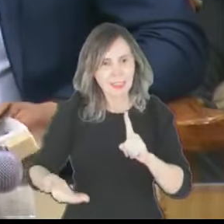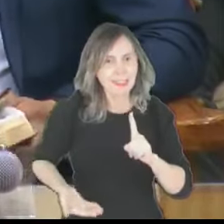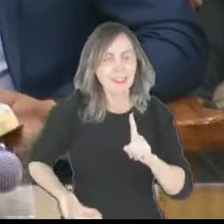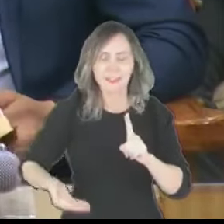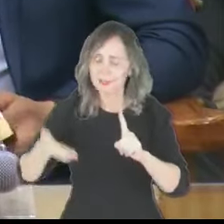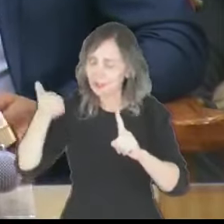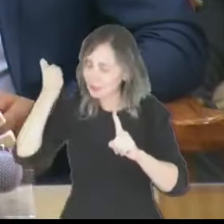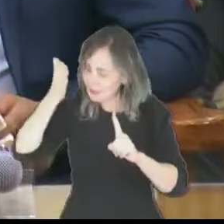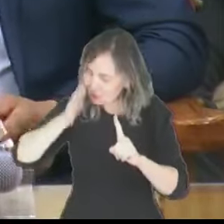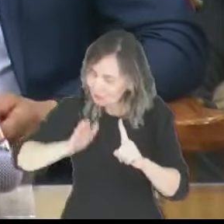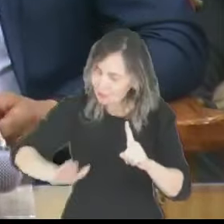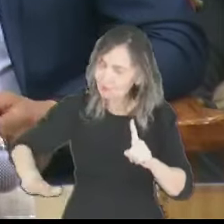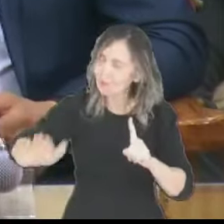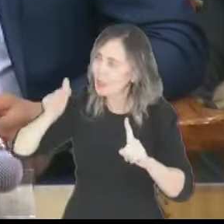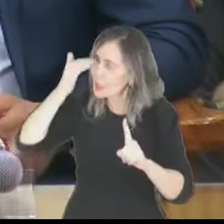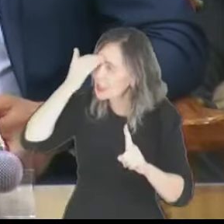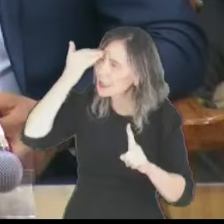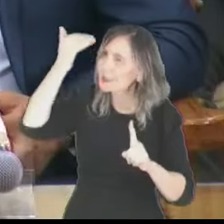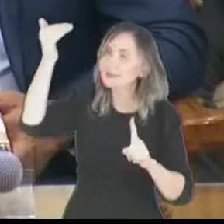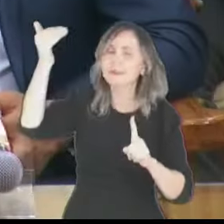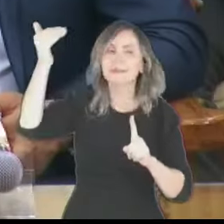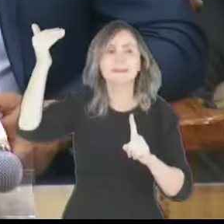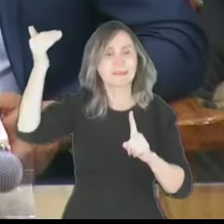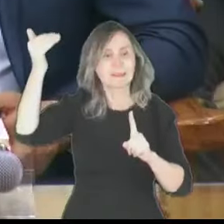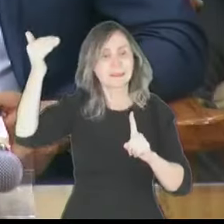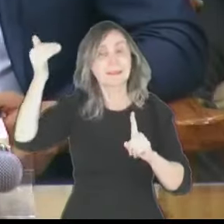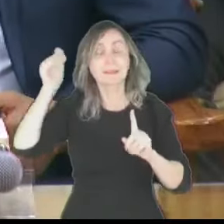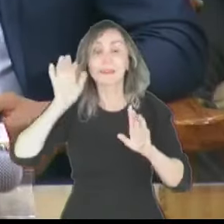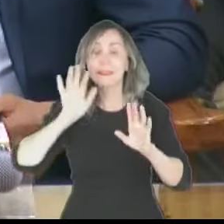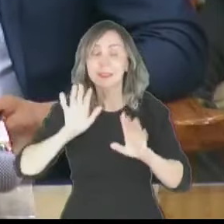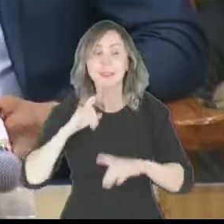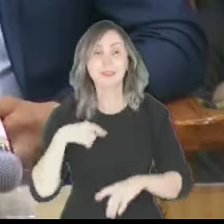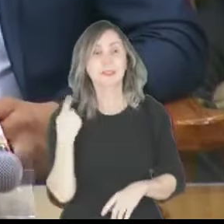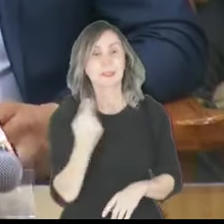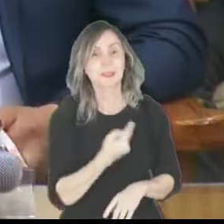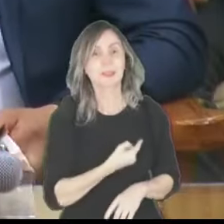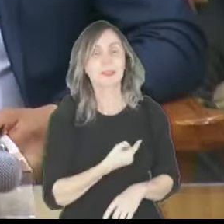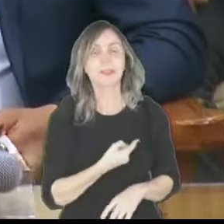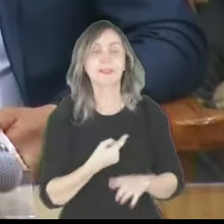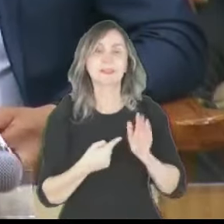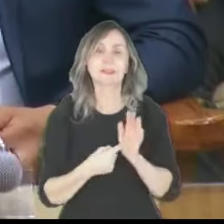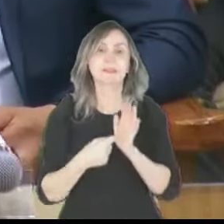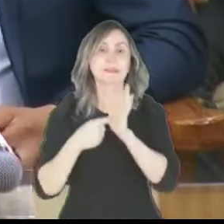gratidão a Deus. Mas nós apresentamos no corpo,